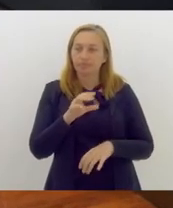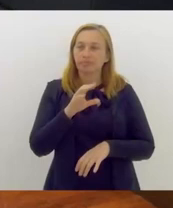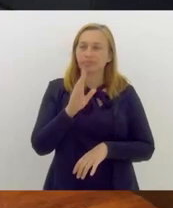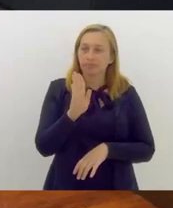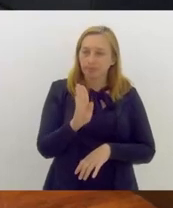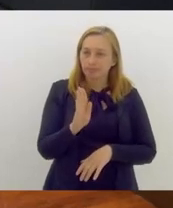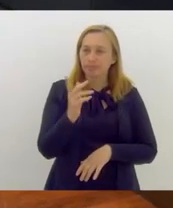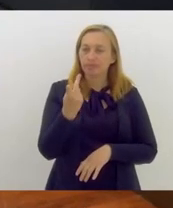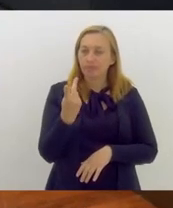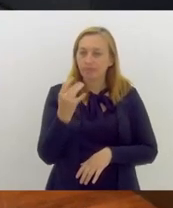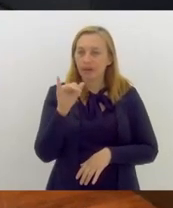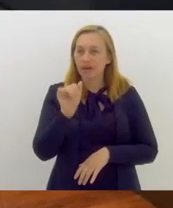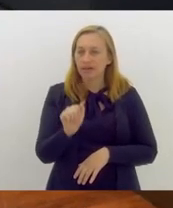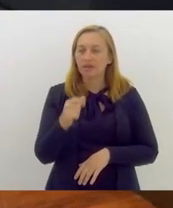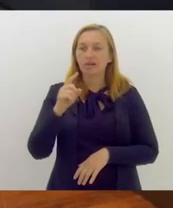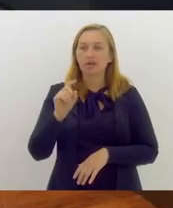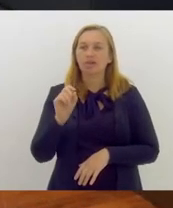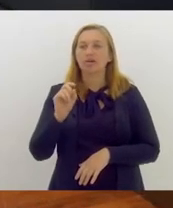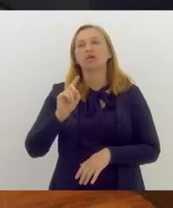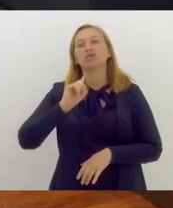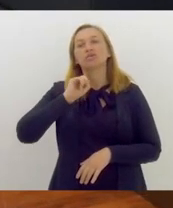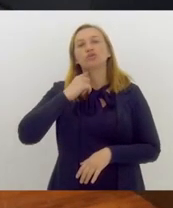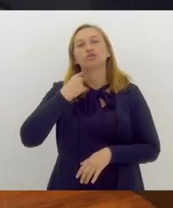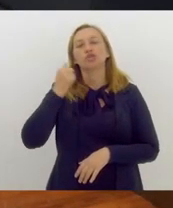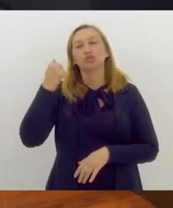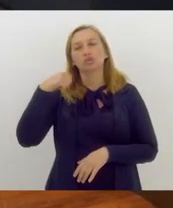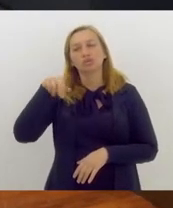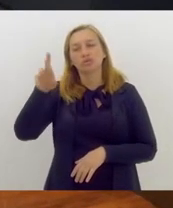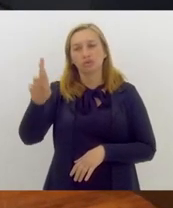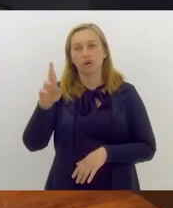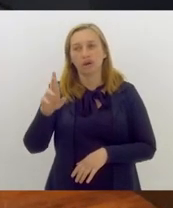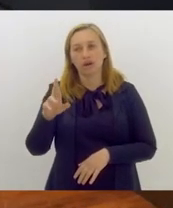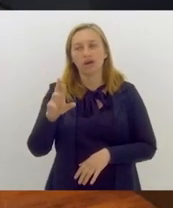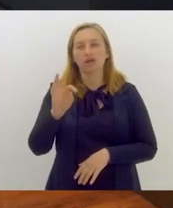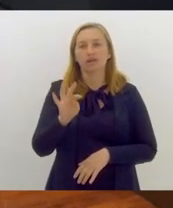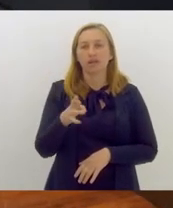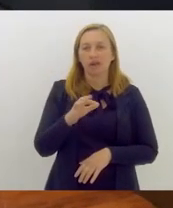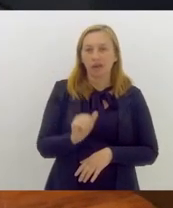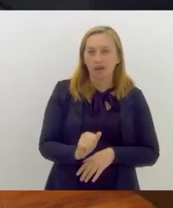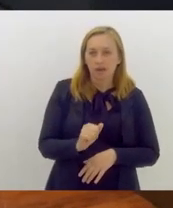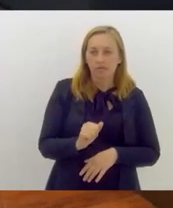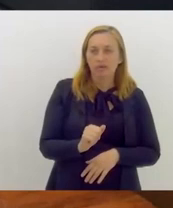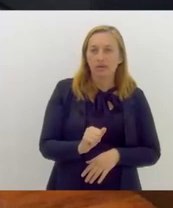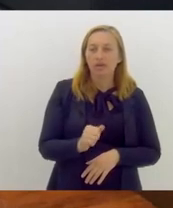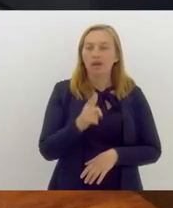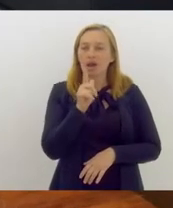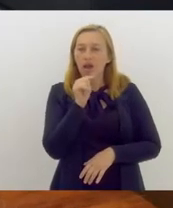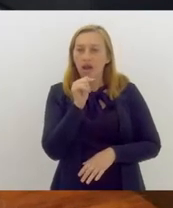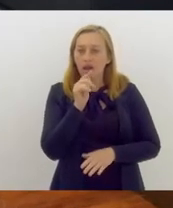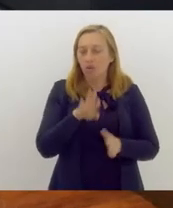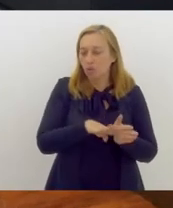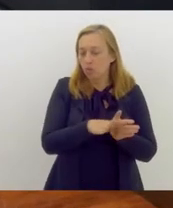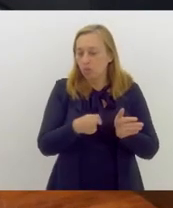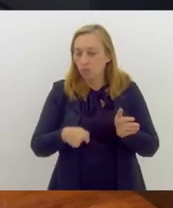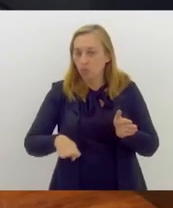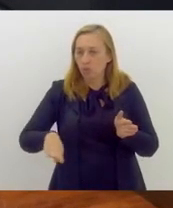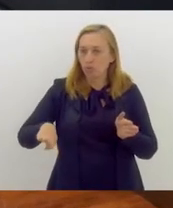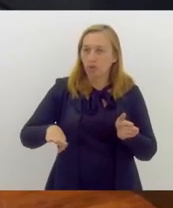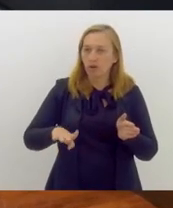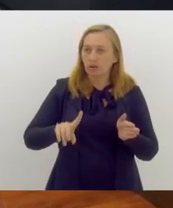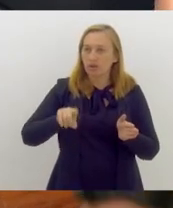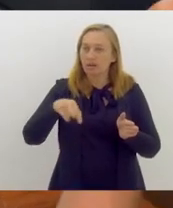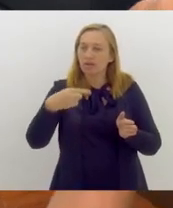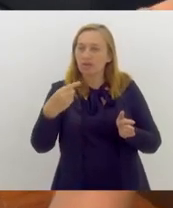a população térmica pois a estrutura da Usina precisa ser resfriada E para isso a água do mar depois lança